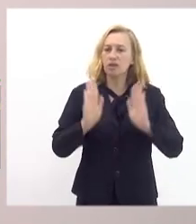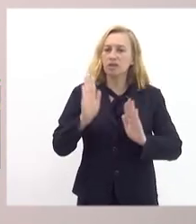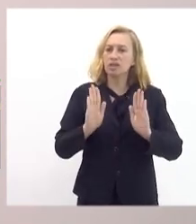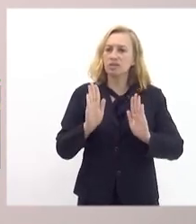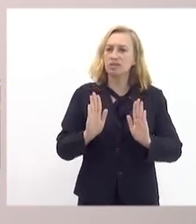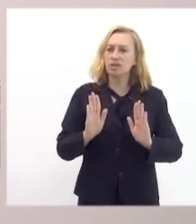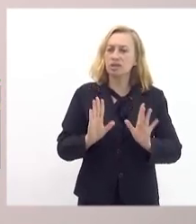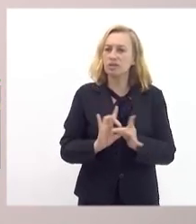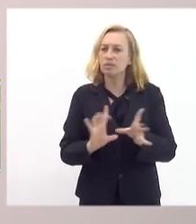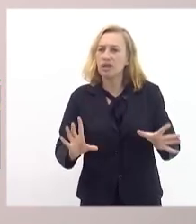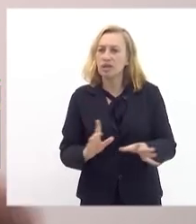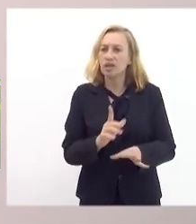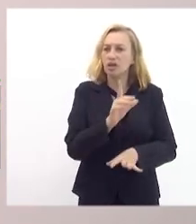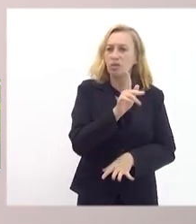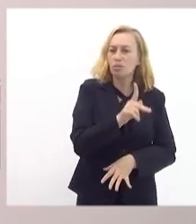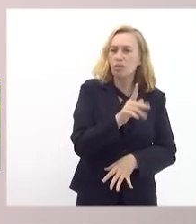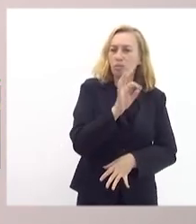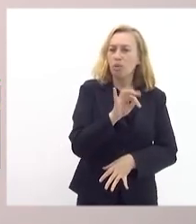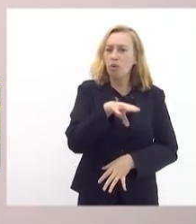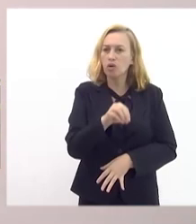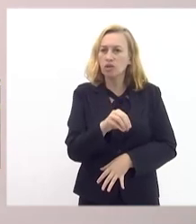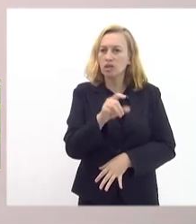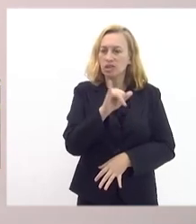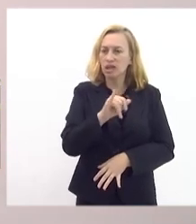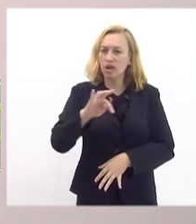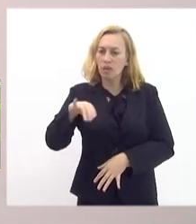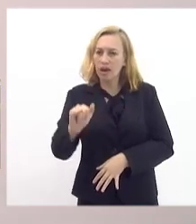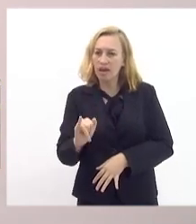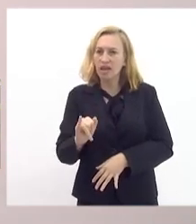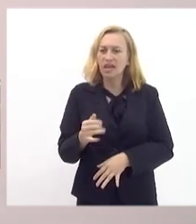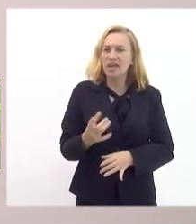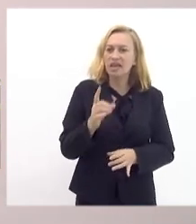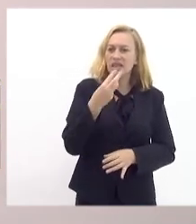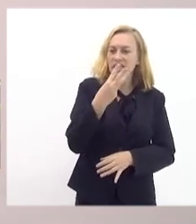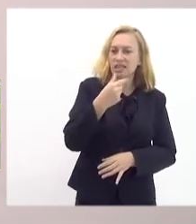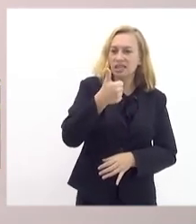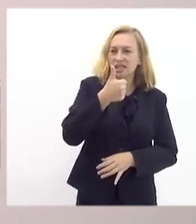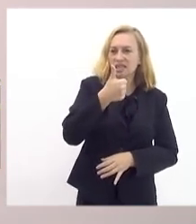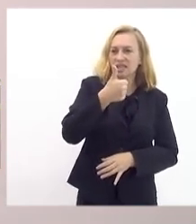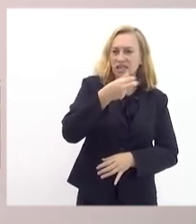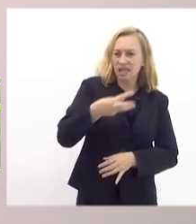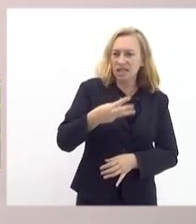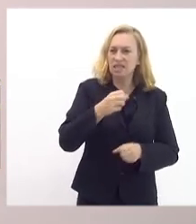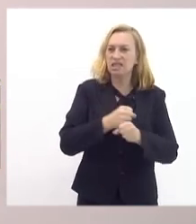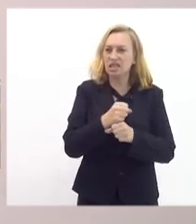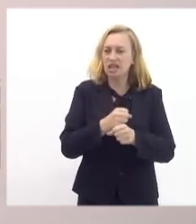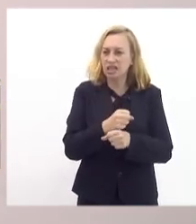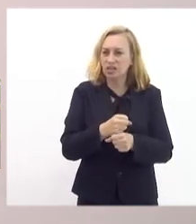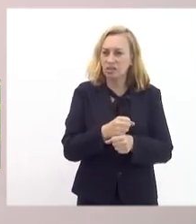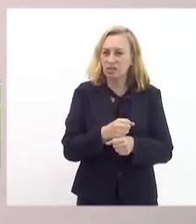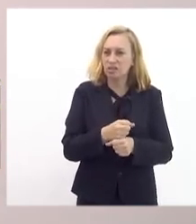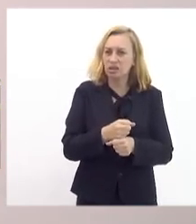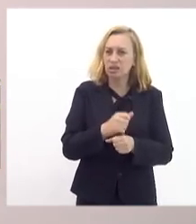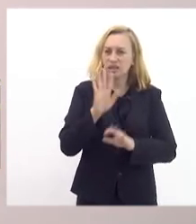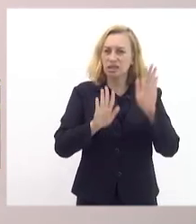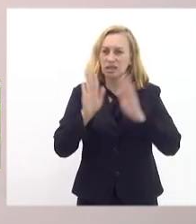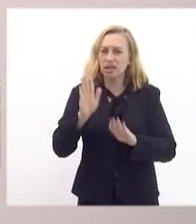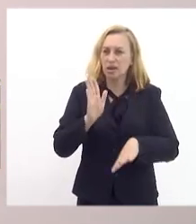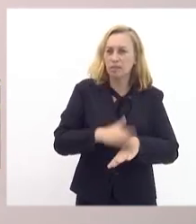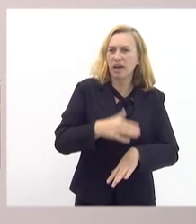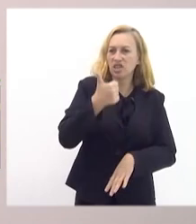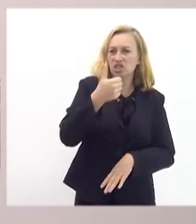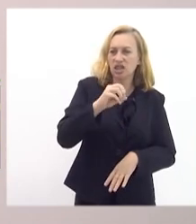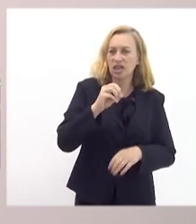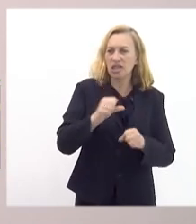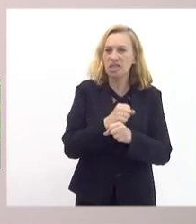deixar um Porto de Itaguaí 13 anos sem a sua licença de vail e uma Vale também com mais de 10